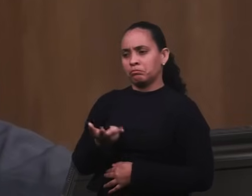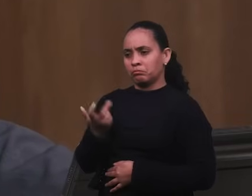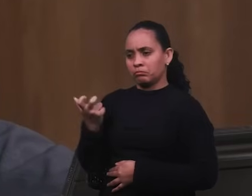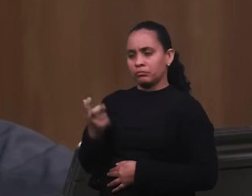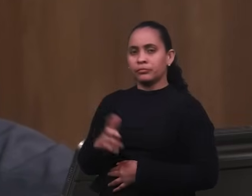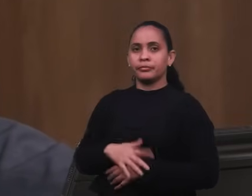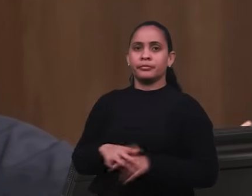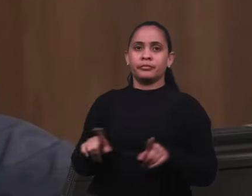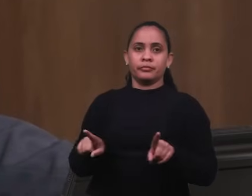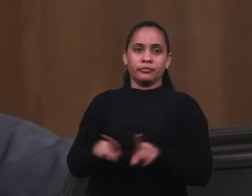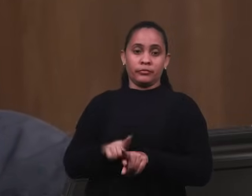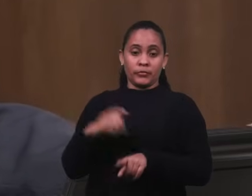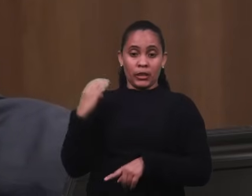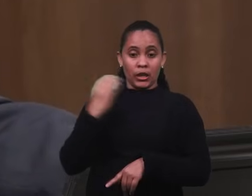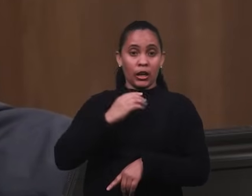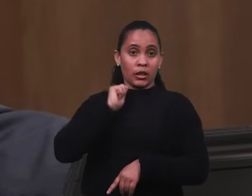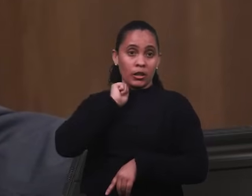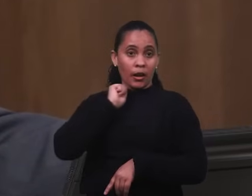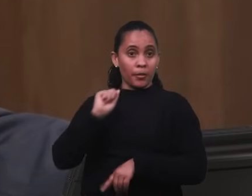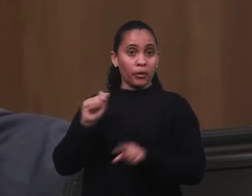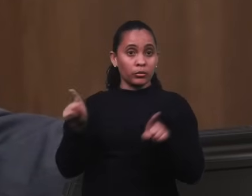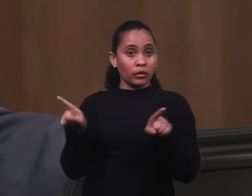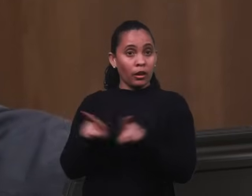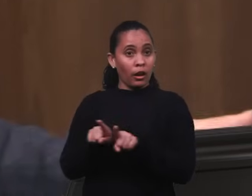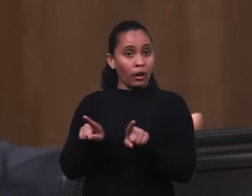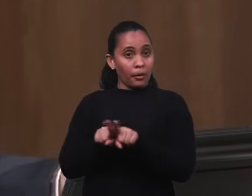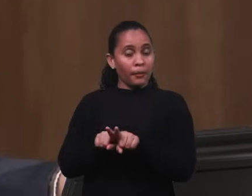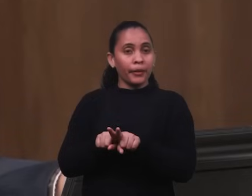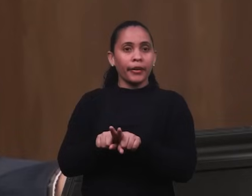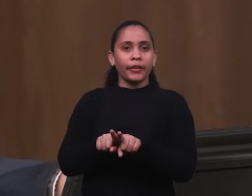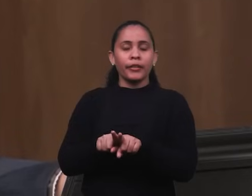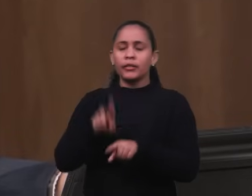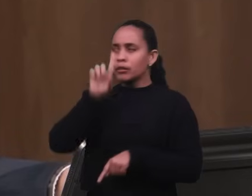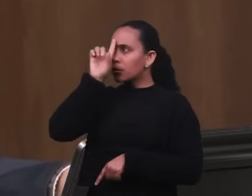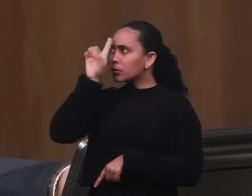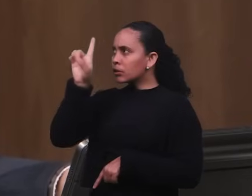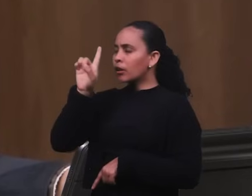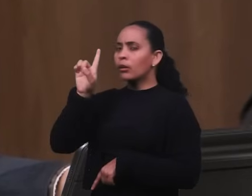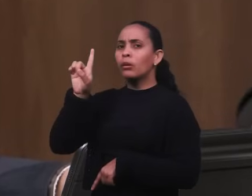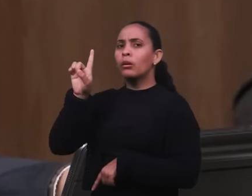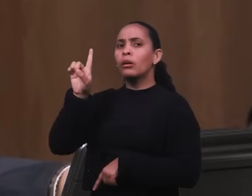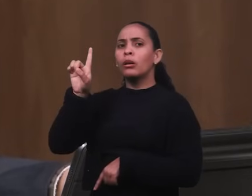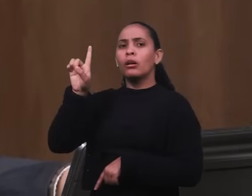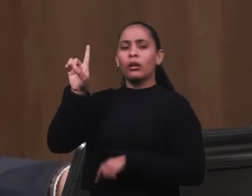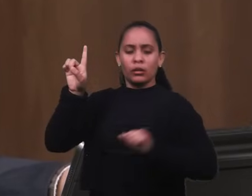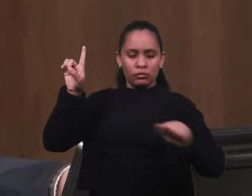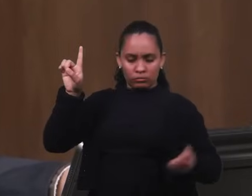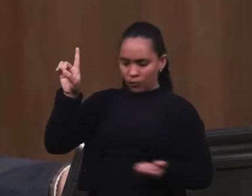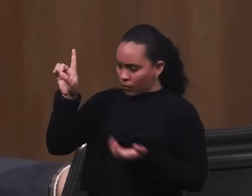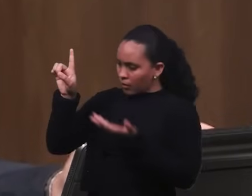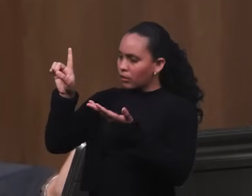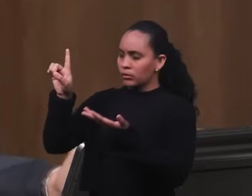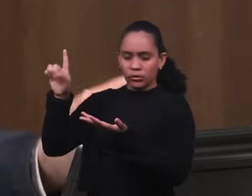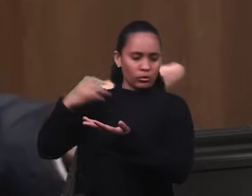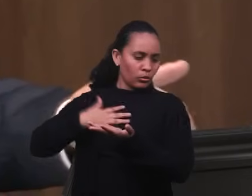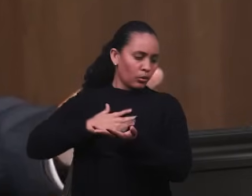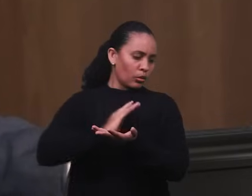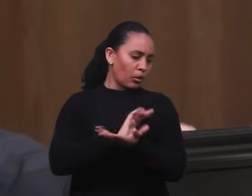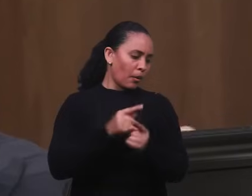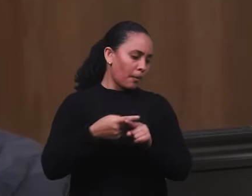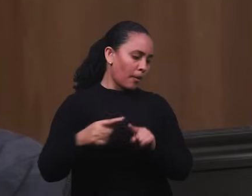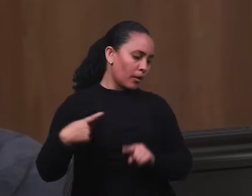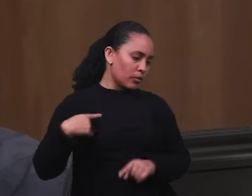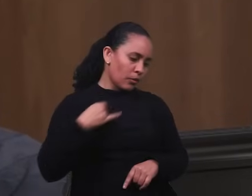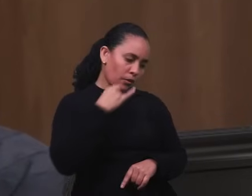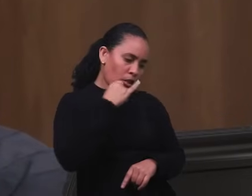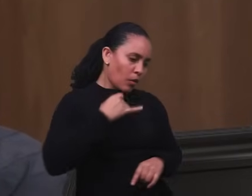Caim e Abel, Caim, ele trouxe uma oferta que não agradou ao Senhor. Mas nem por isso o Senhor não deixou de dar a